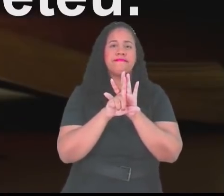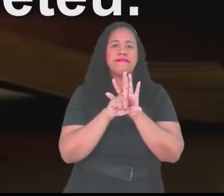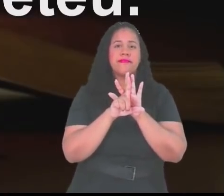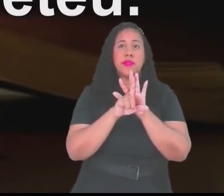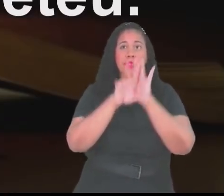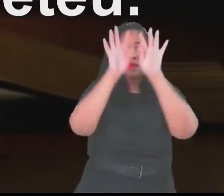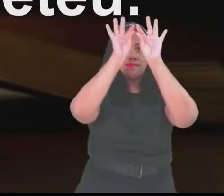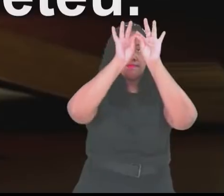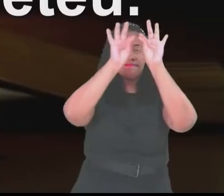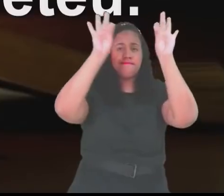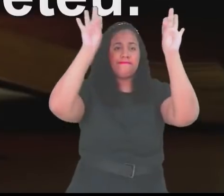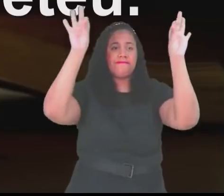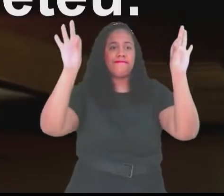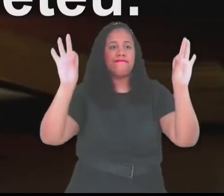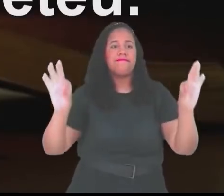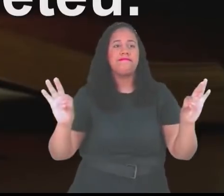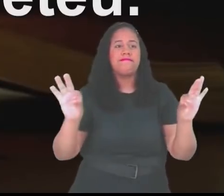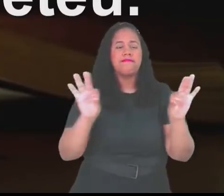projetos,